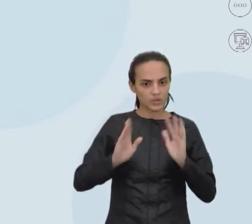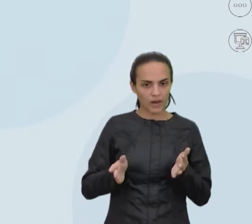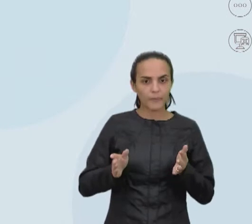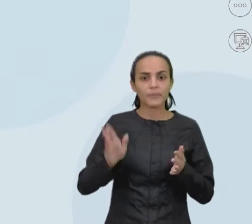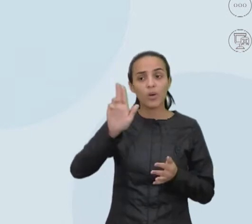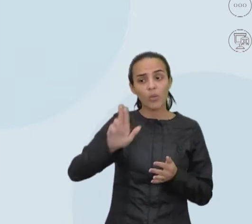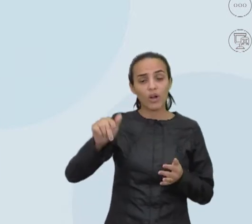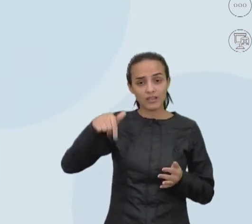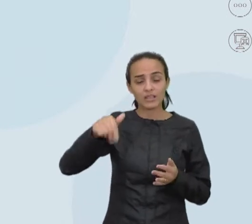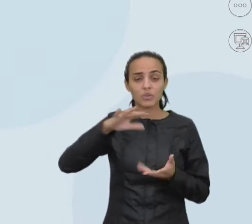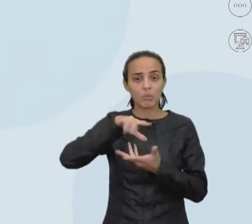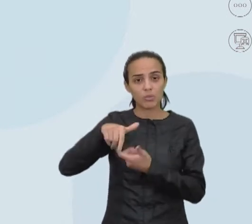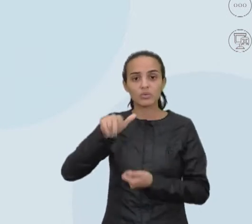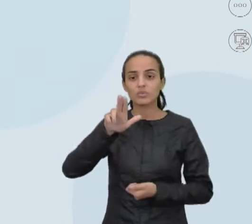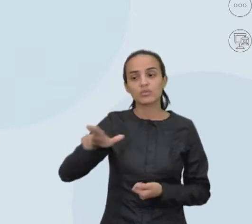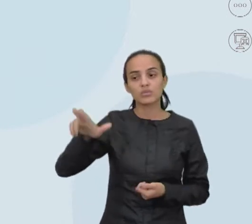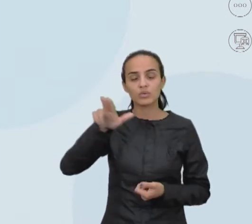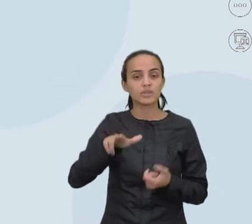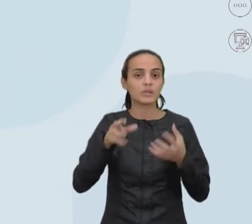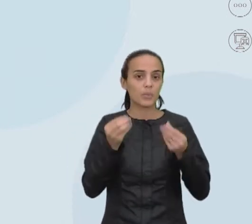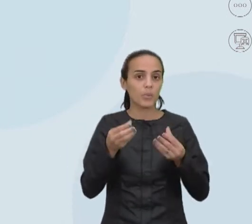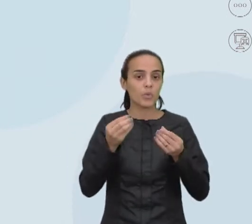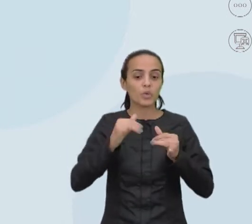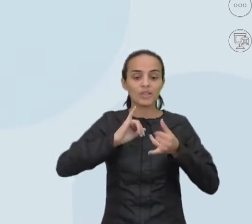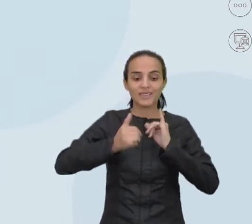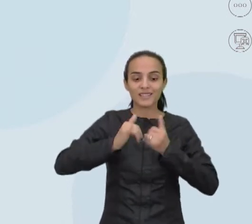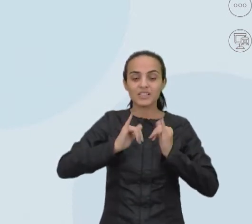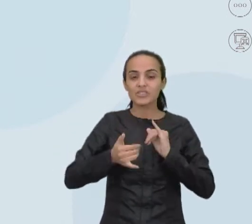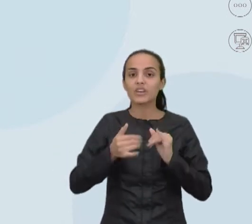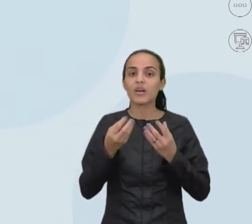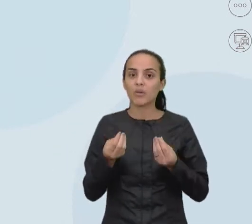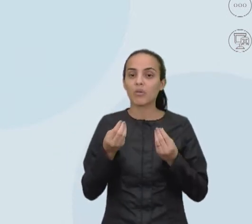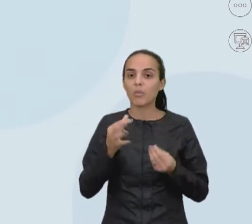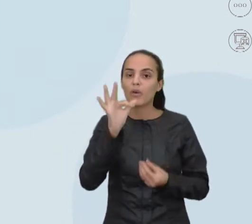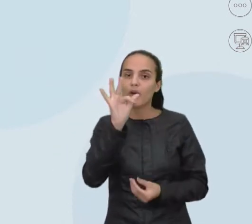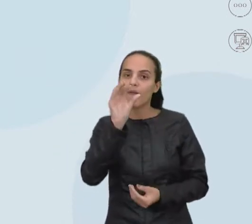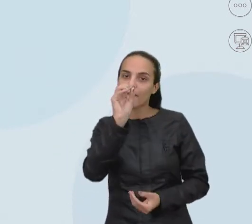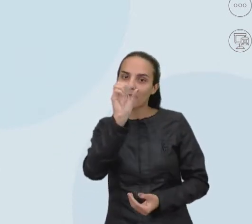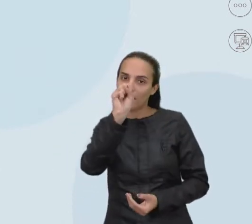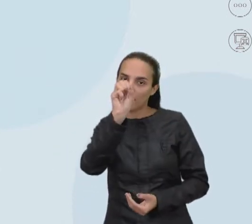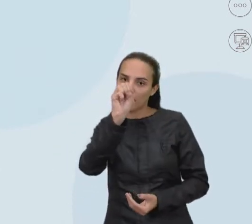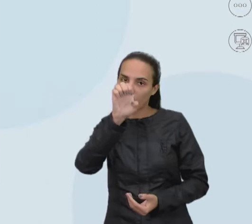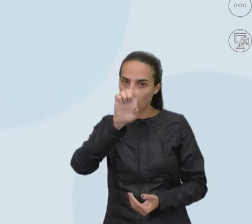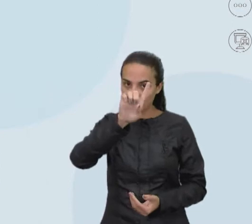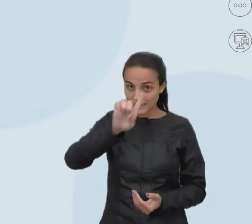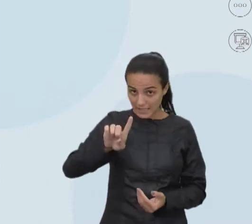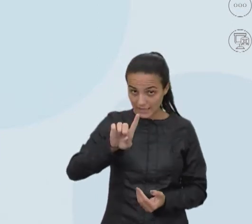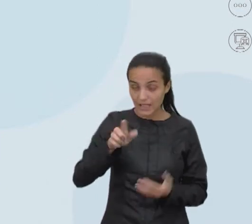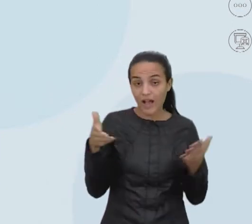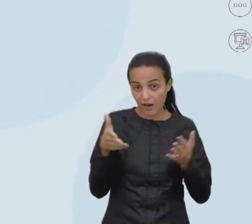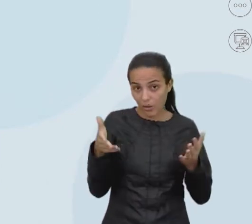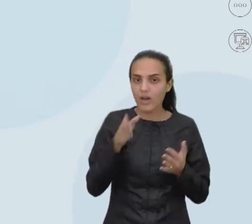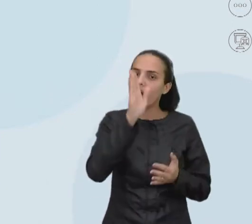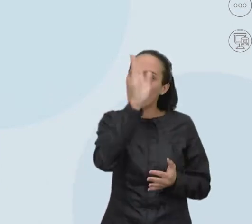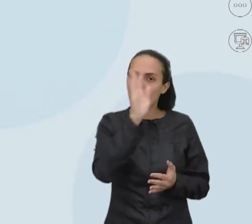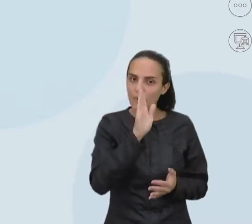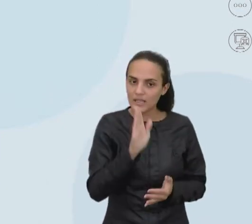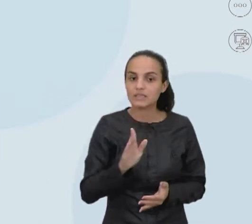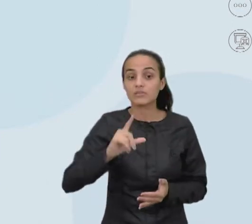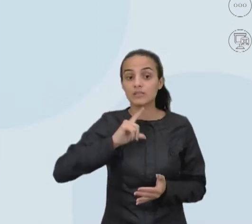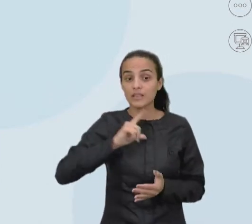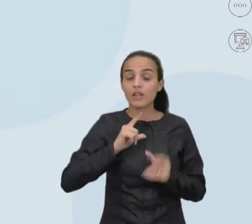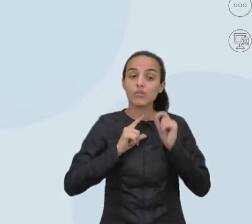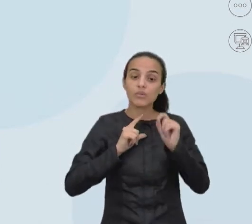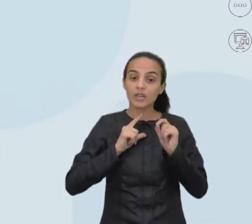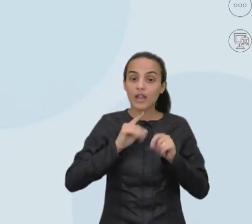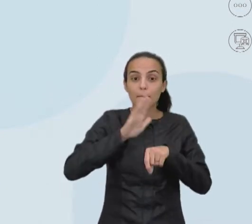usa muito energia oriunda de fonte fóssil. O Brasil, vocês vão ver que já tem uma matriz energética,